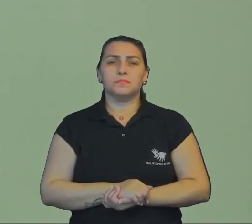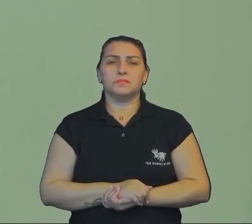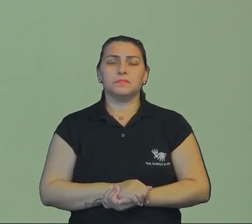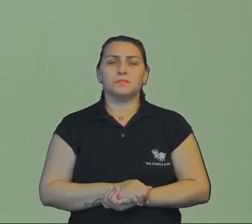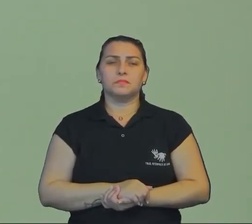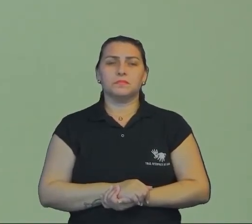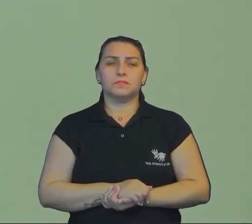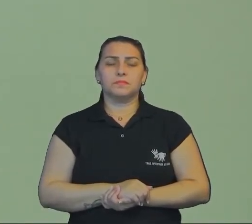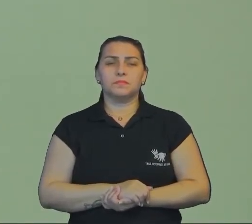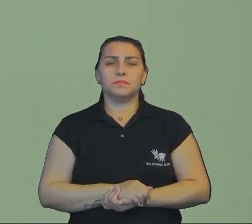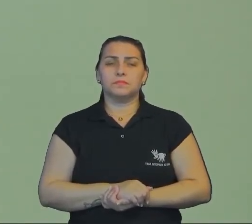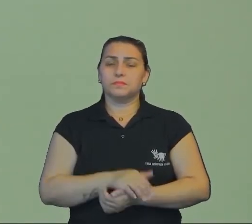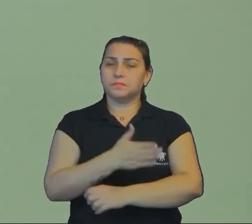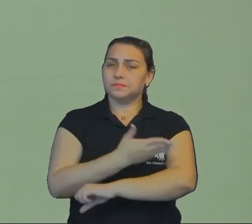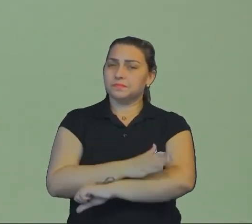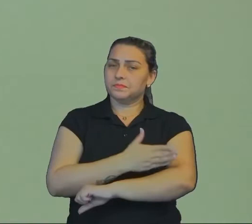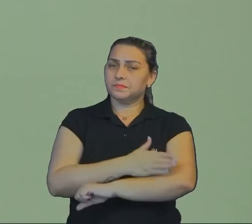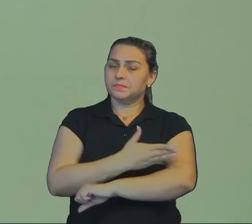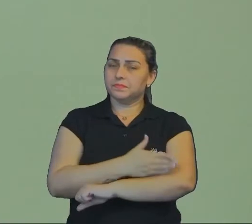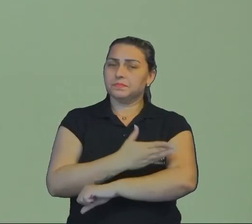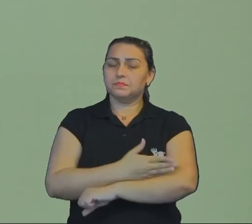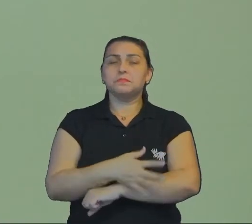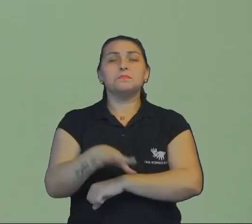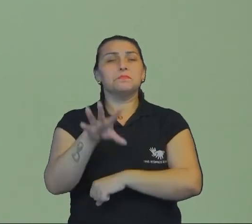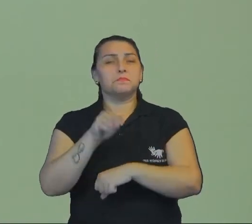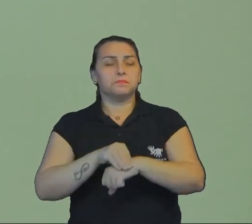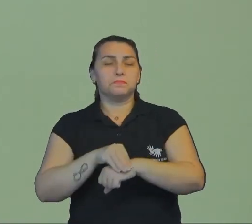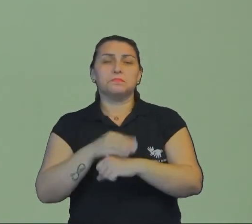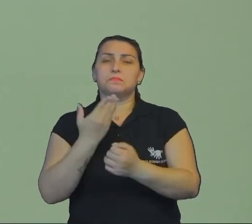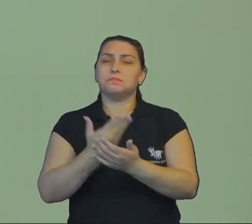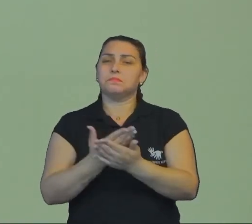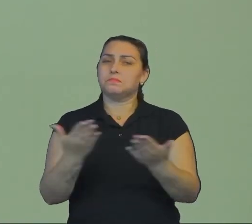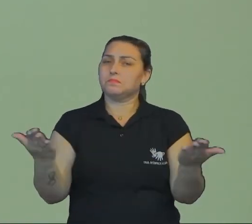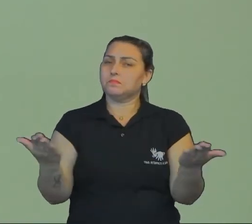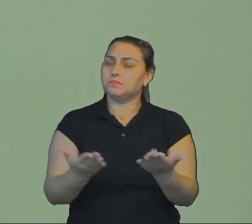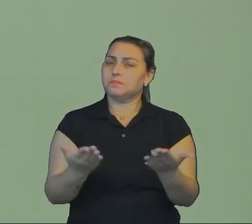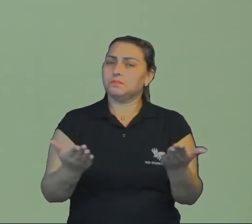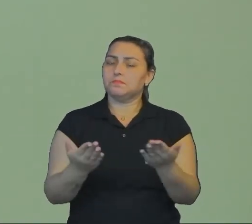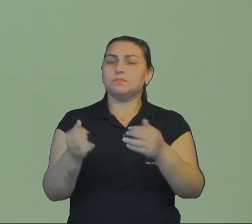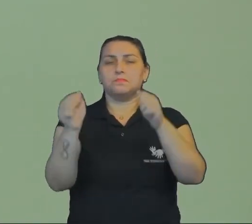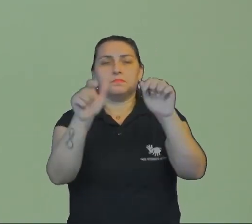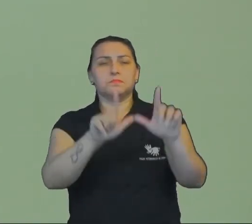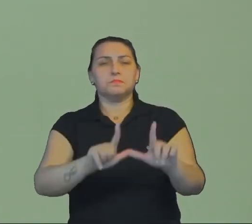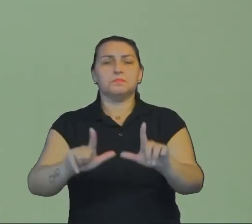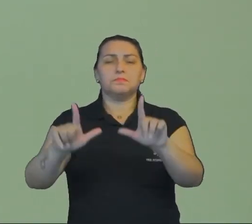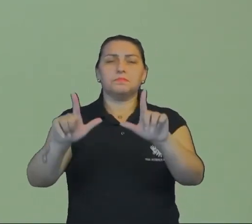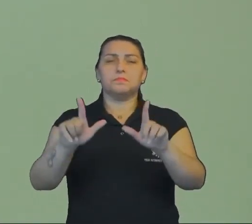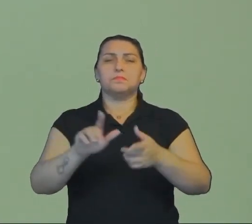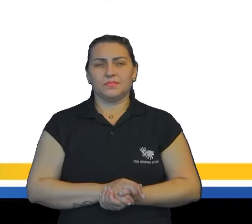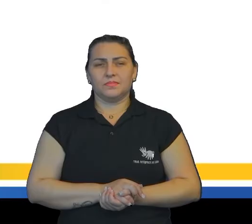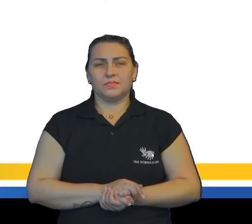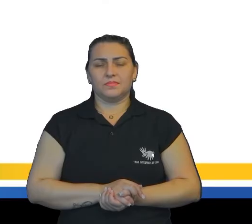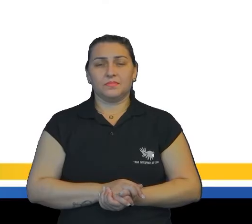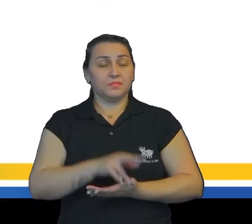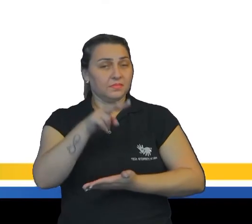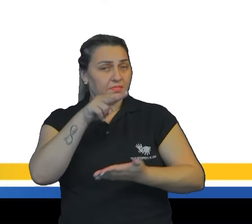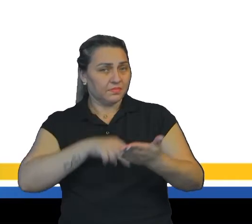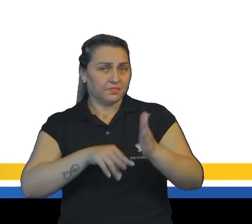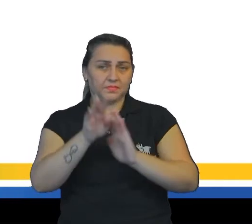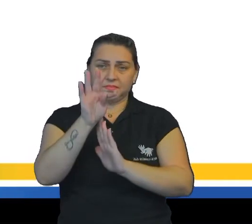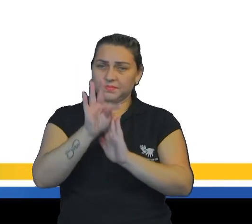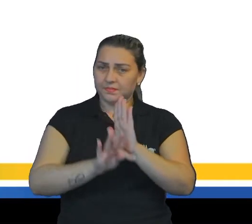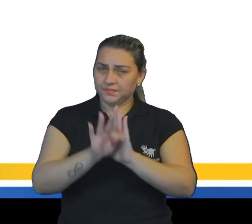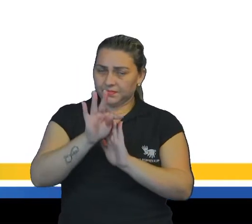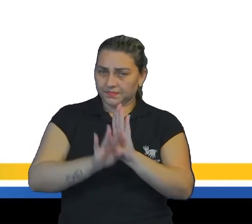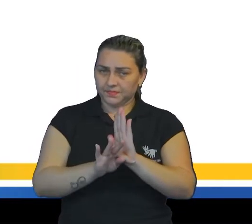vamos exercitar aí conhecimento da nossa aula de hoje. Acompanhe na tela. Leia o texto